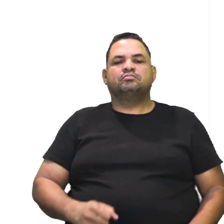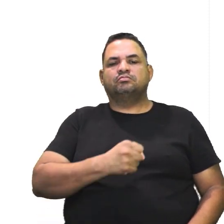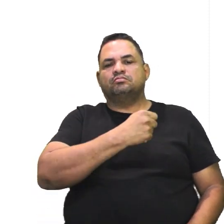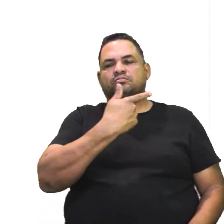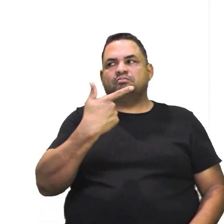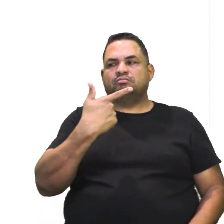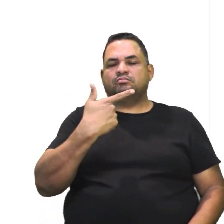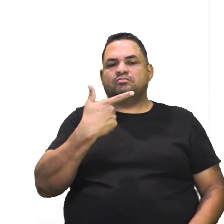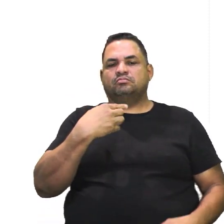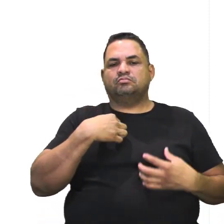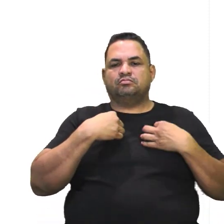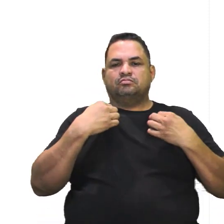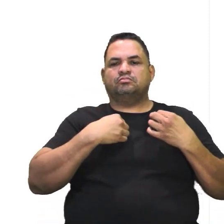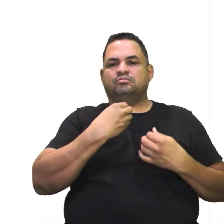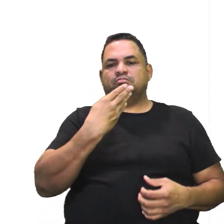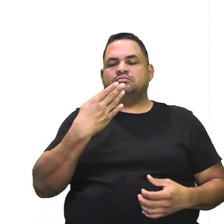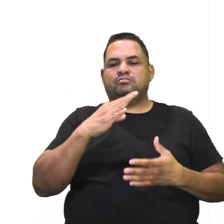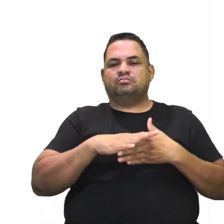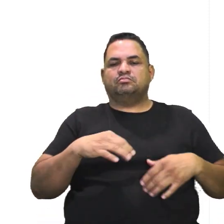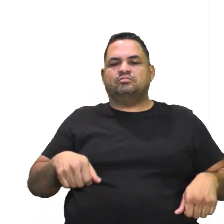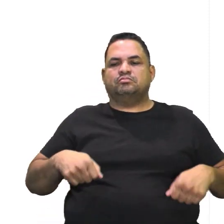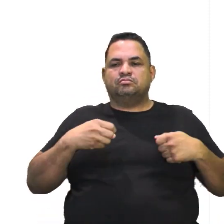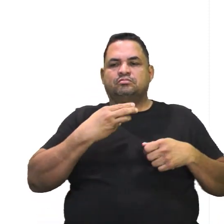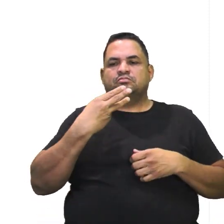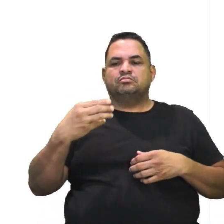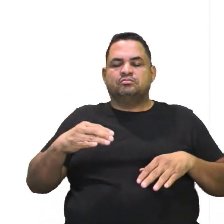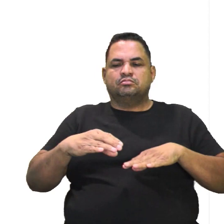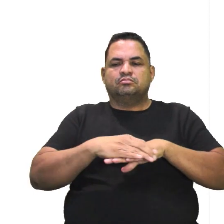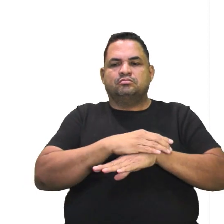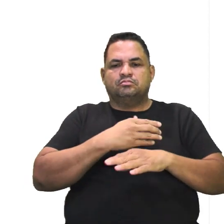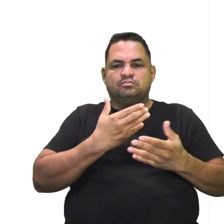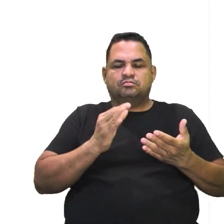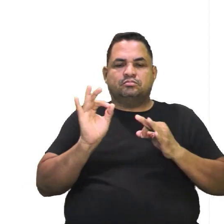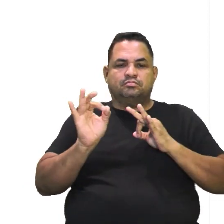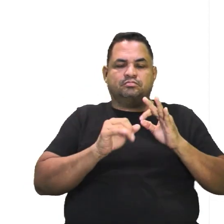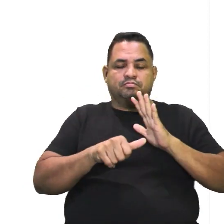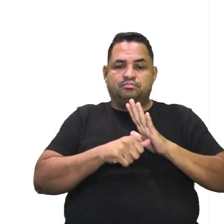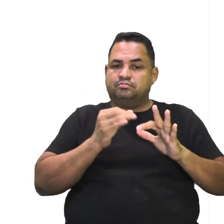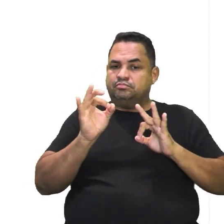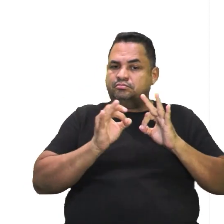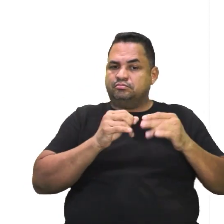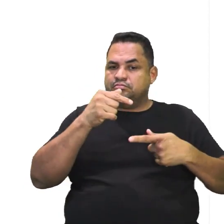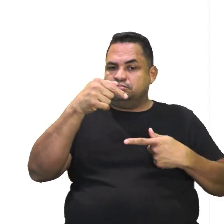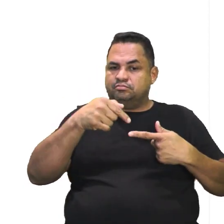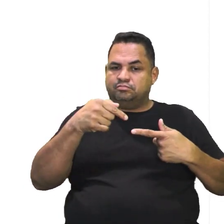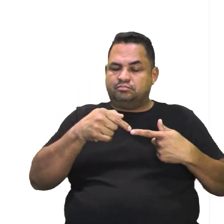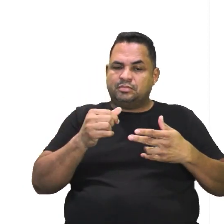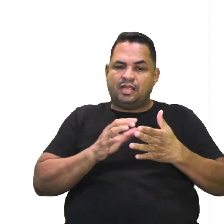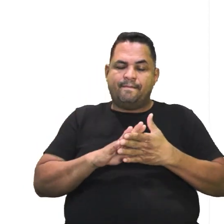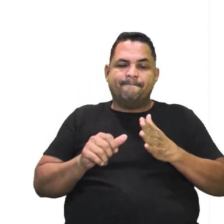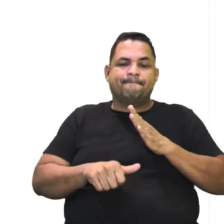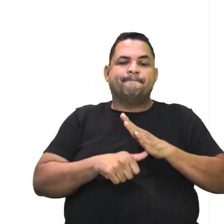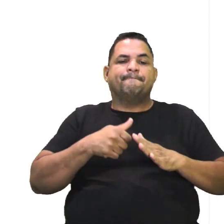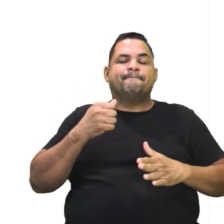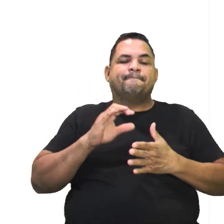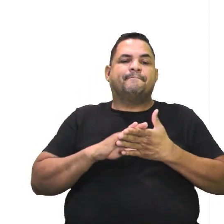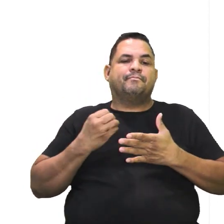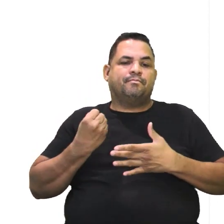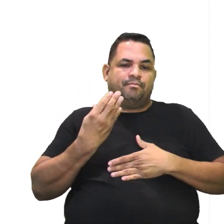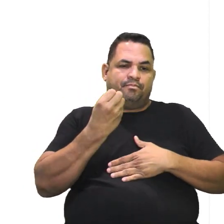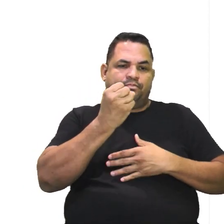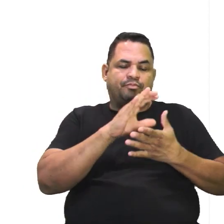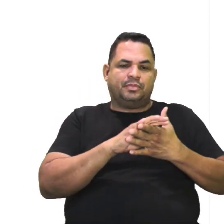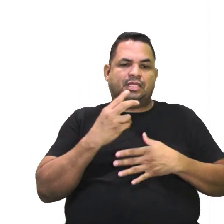12 camisetas, 4 calças e 3 sapatos. Essa foi a primeira arrumação dele. Na primeira viagem, né? Isso. Na